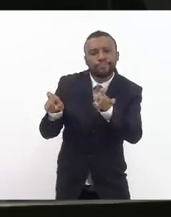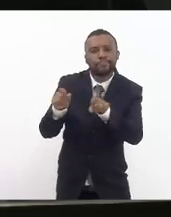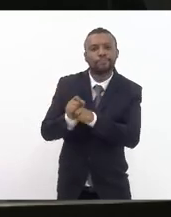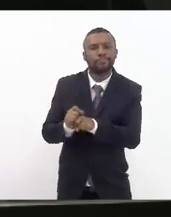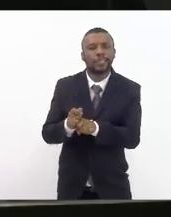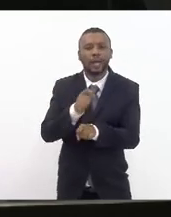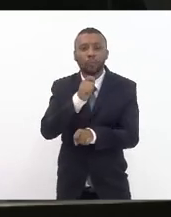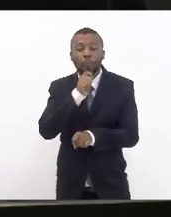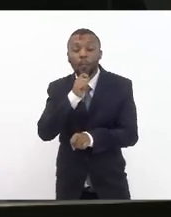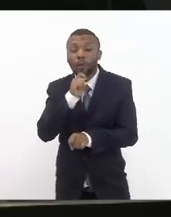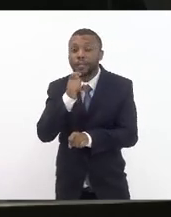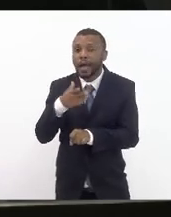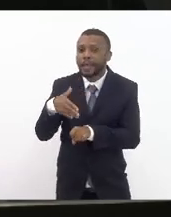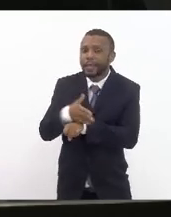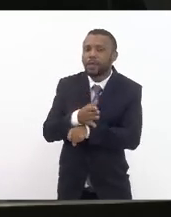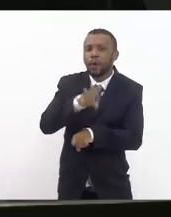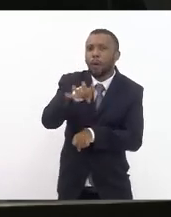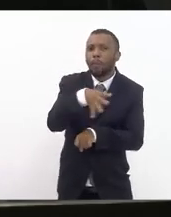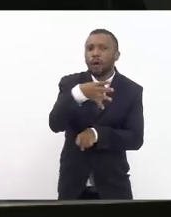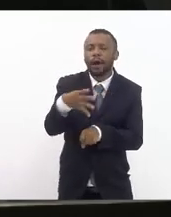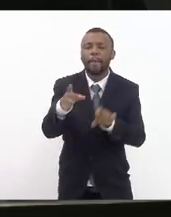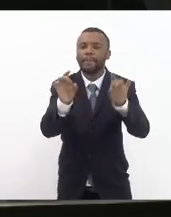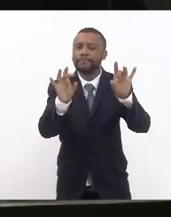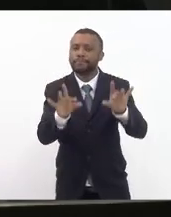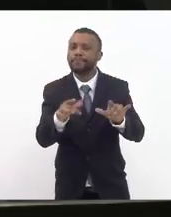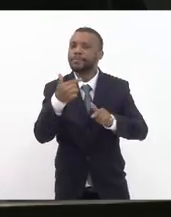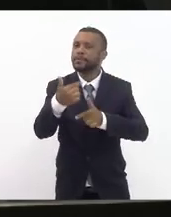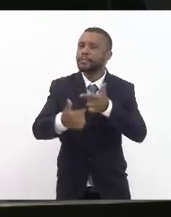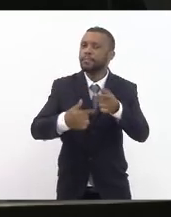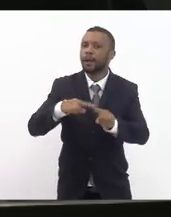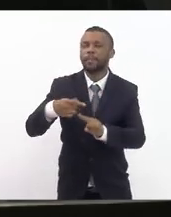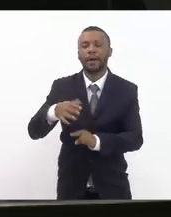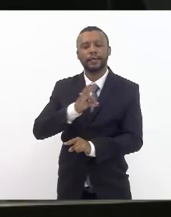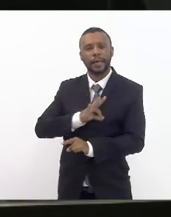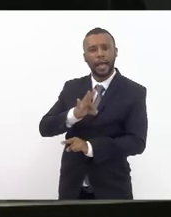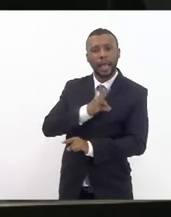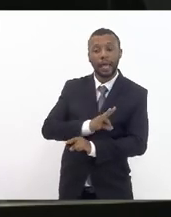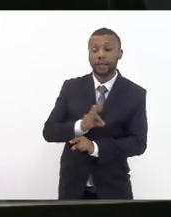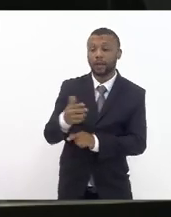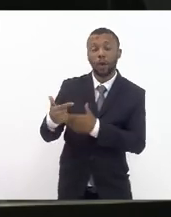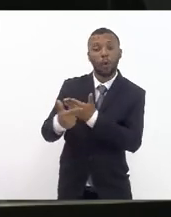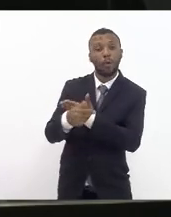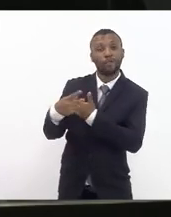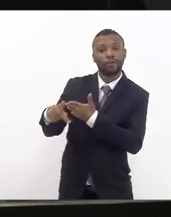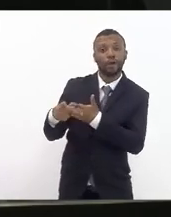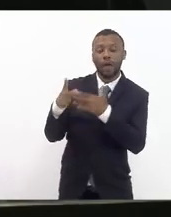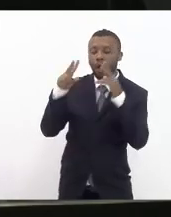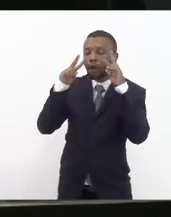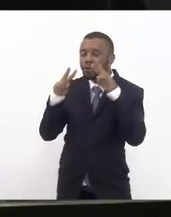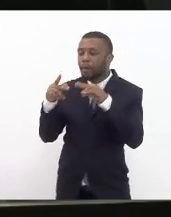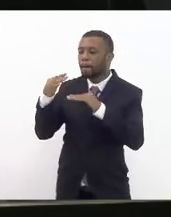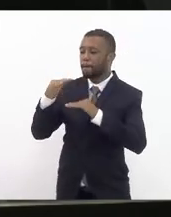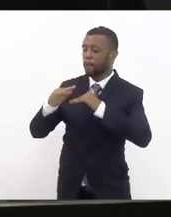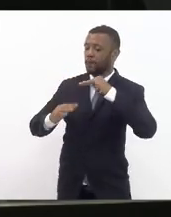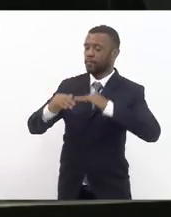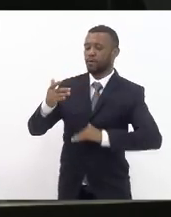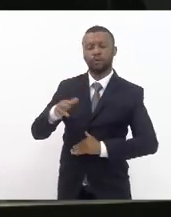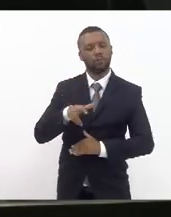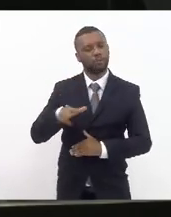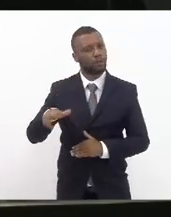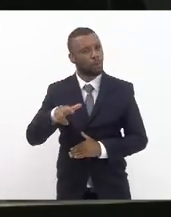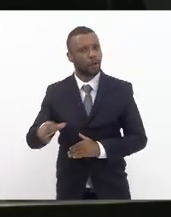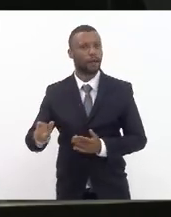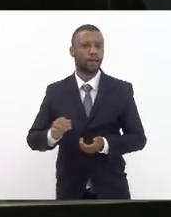de trabalho e renda, o seu trabalho não é reconhecido como profissão, essas marisqueiras não têm o reconhecimento